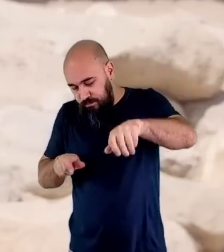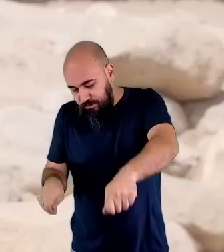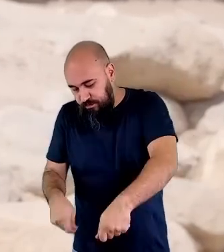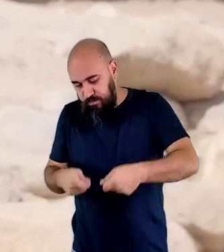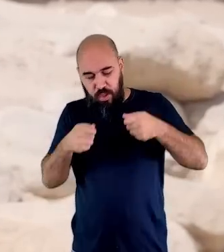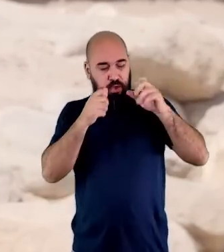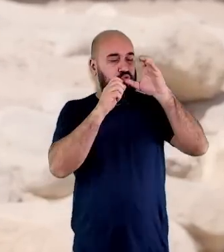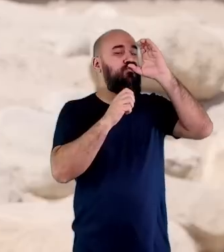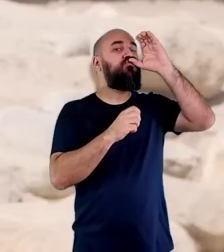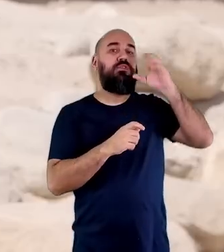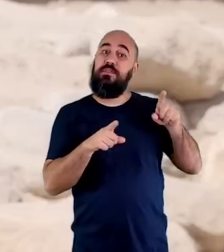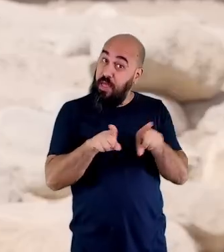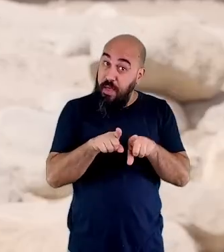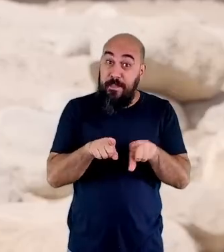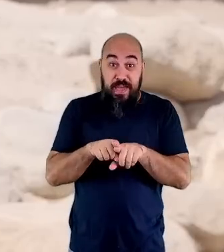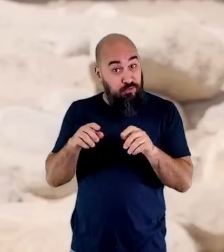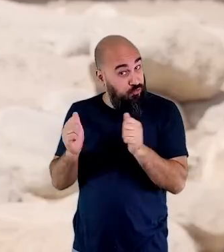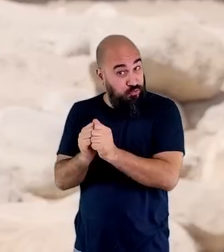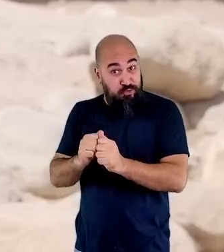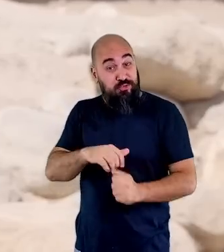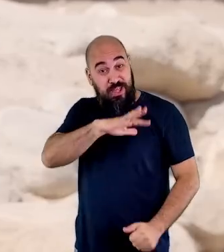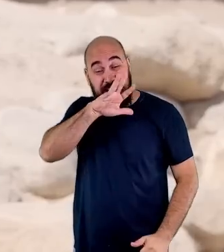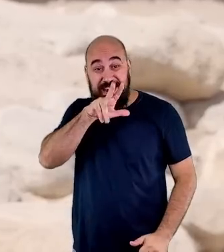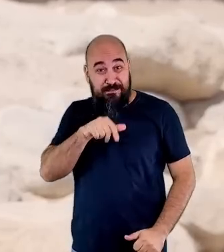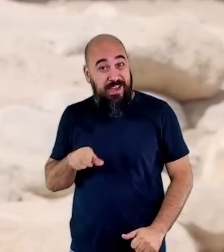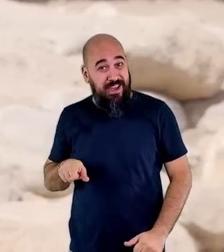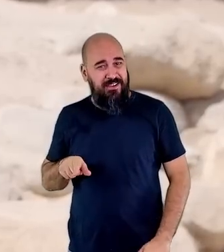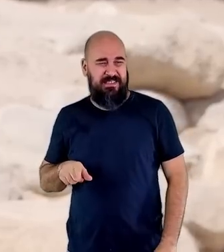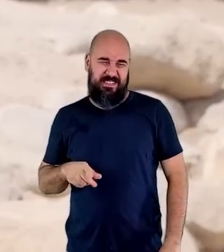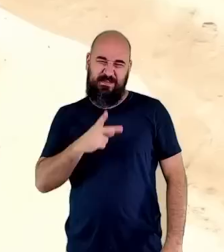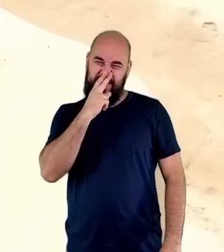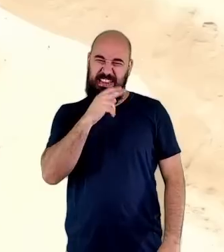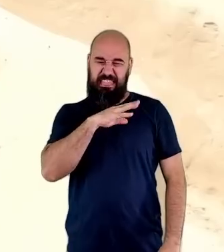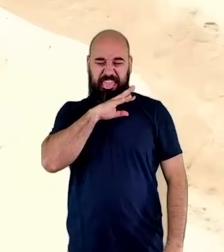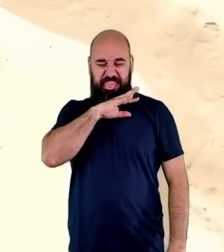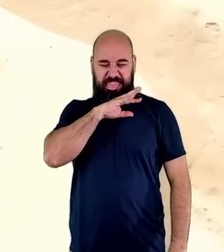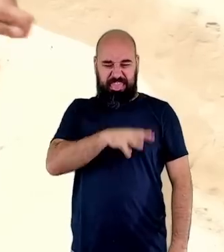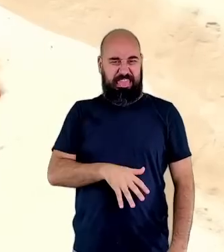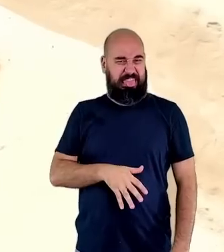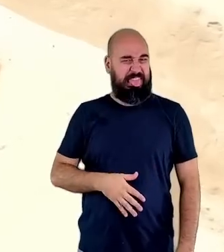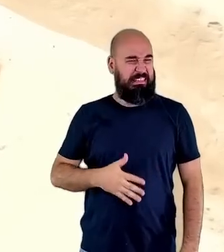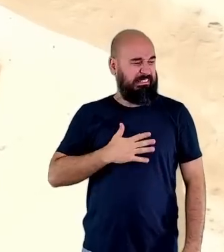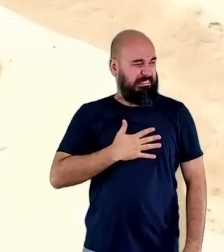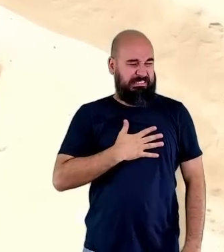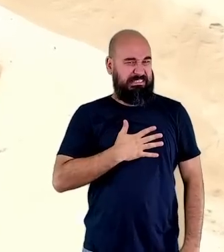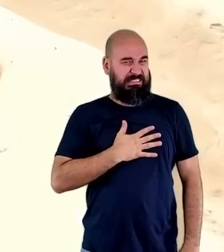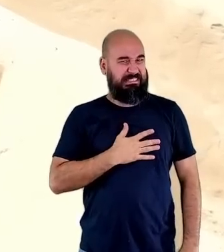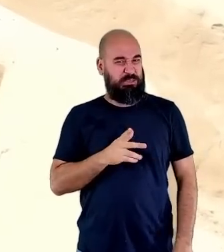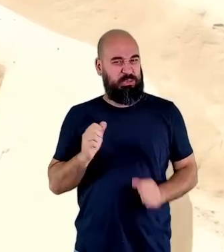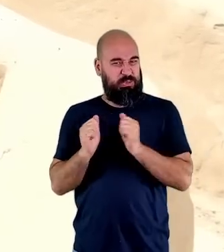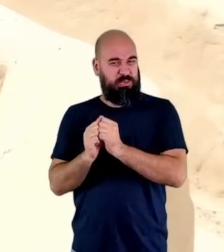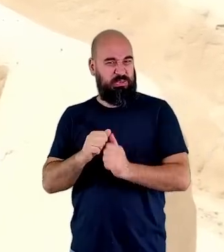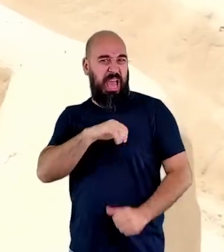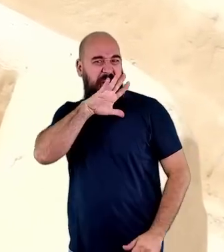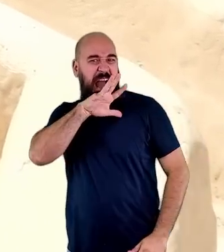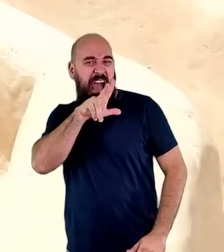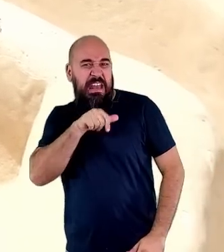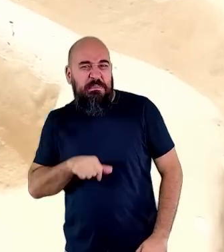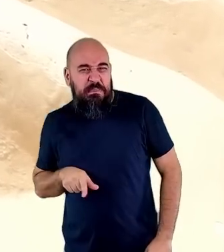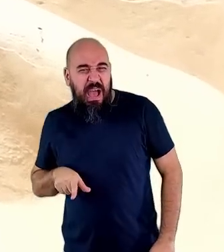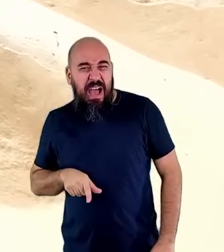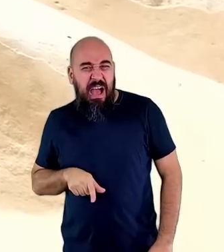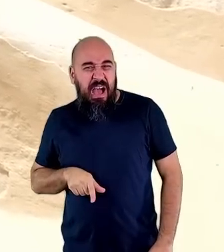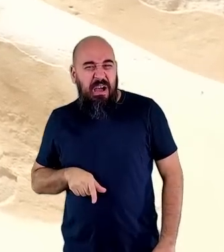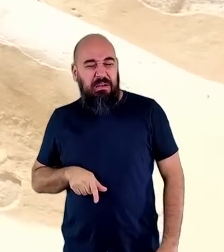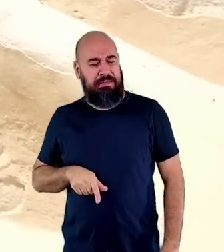sei que para o nosso contexto, para a cultura de hoje, é uma situação meio nojenta. Você beber a água no mesmo lugar onde os animais bebiam. Mas